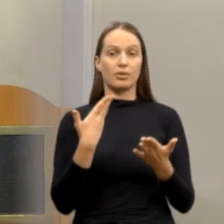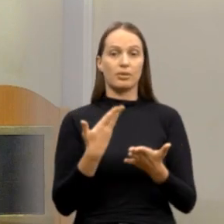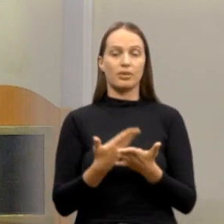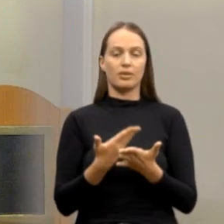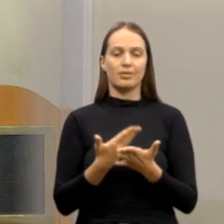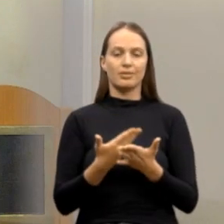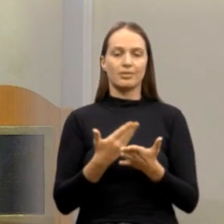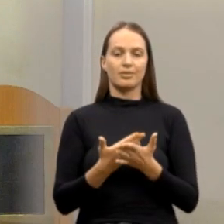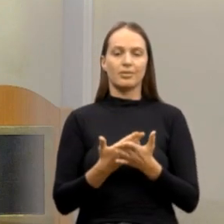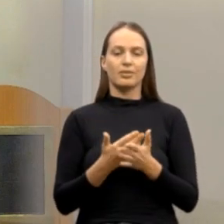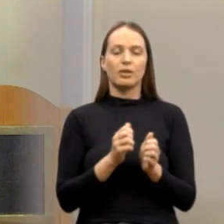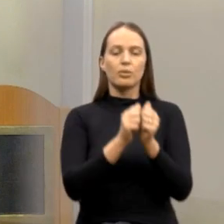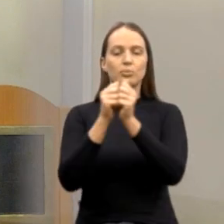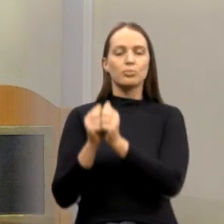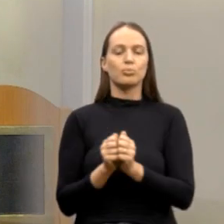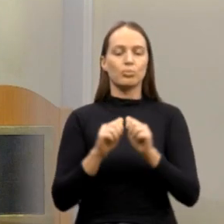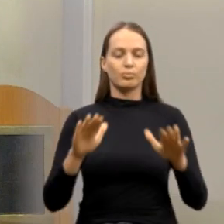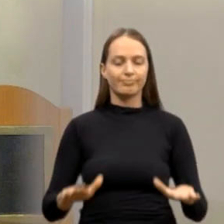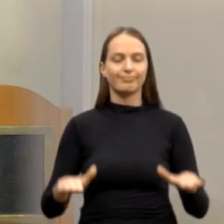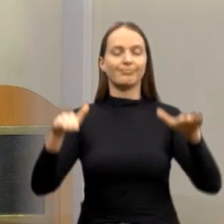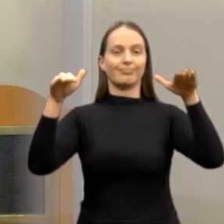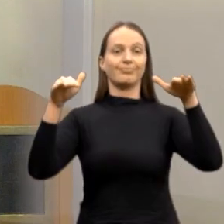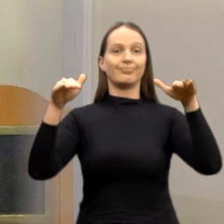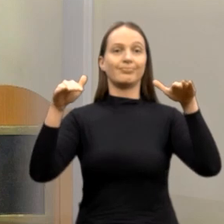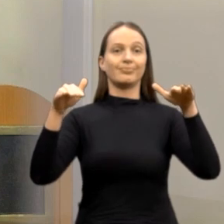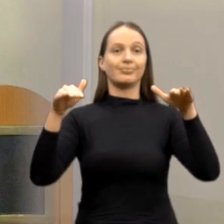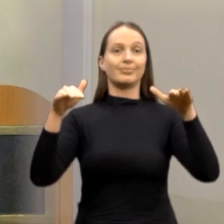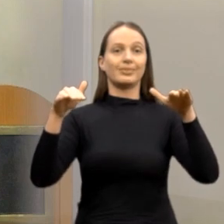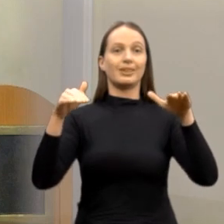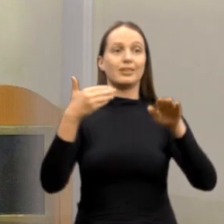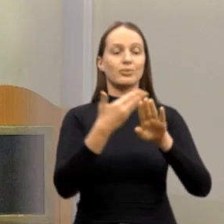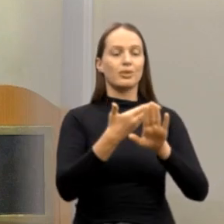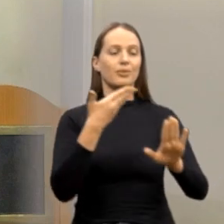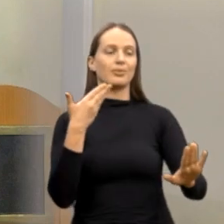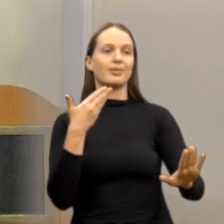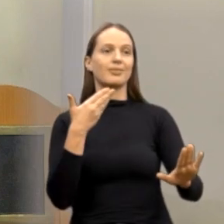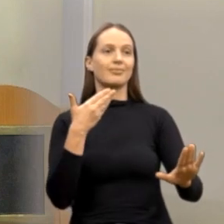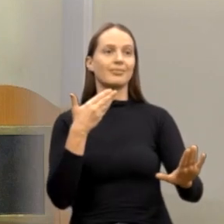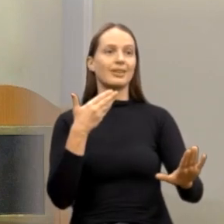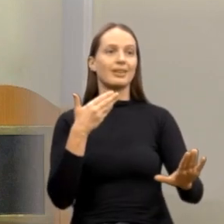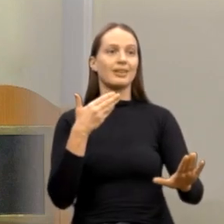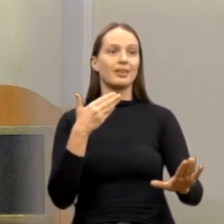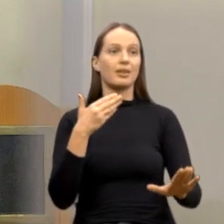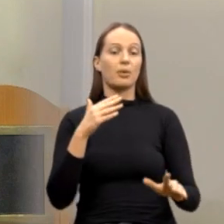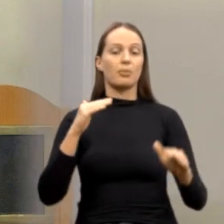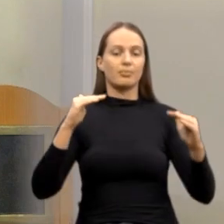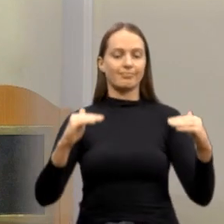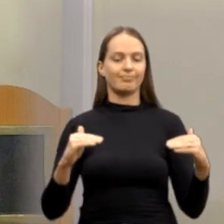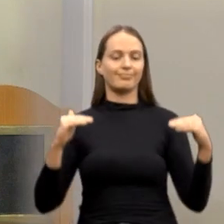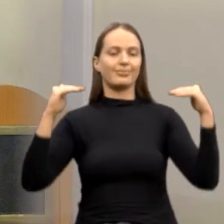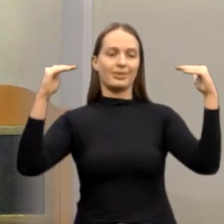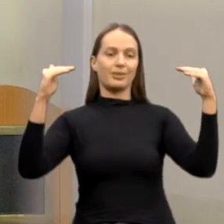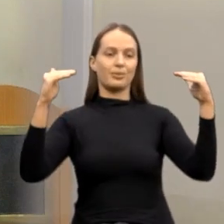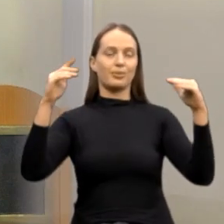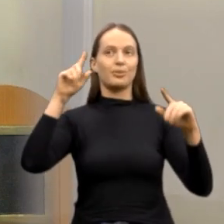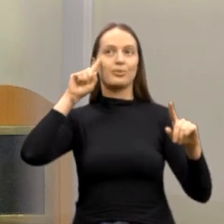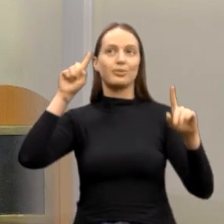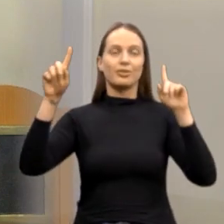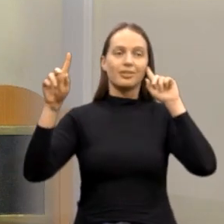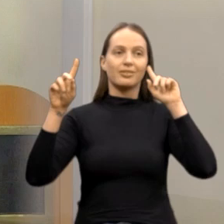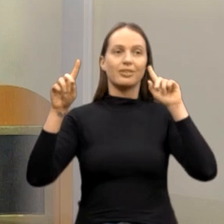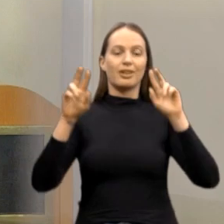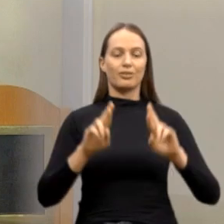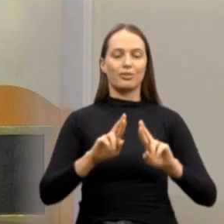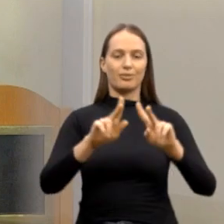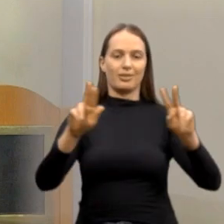creche na mesma escola e só nos distanciamos quando ficamos adultos e a rotina diária muda por